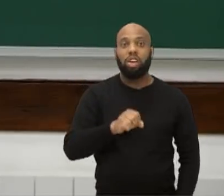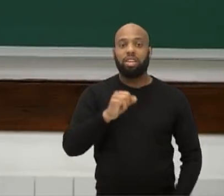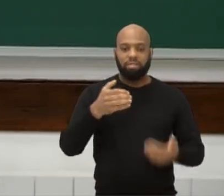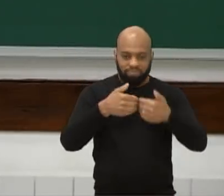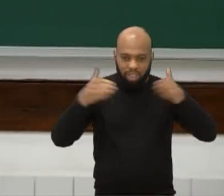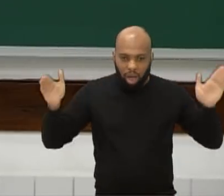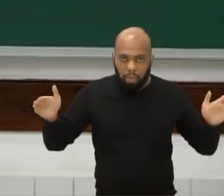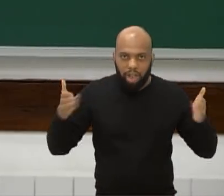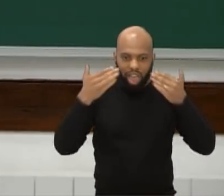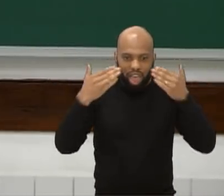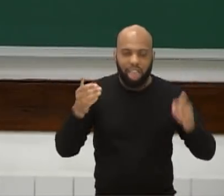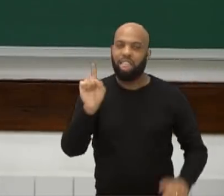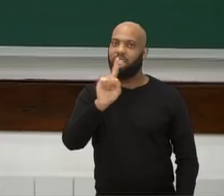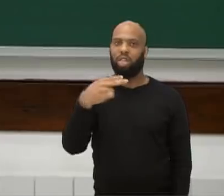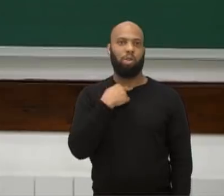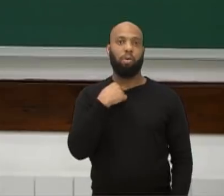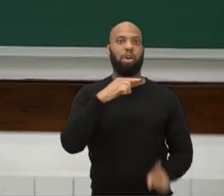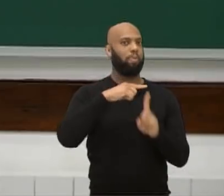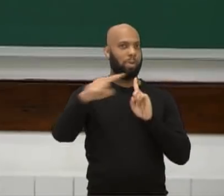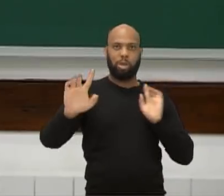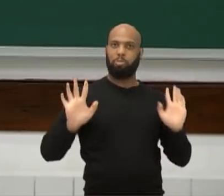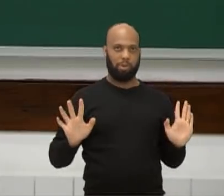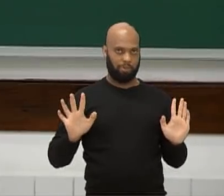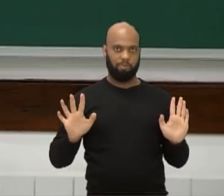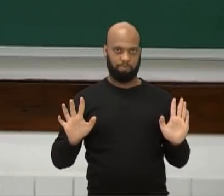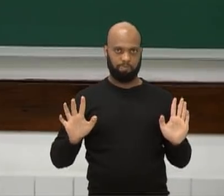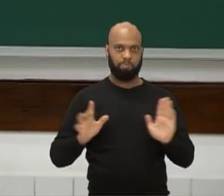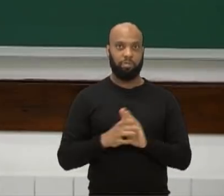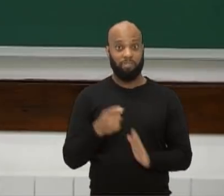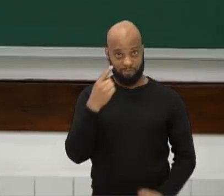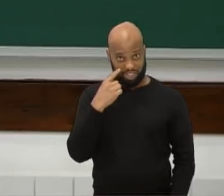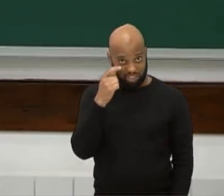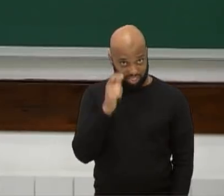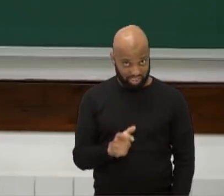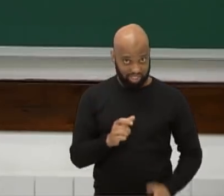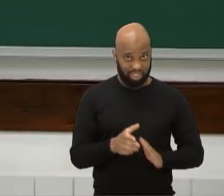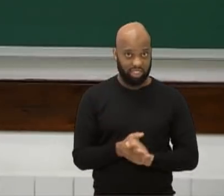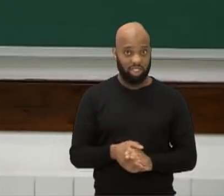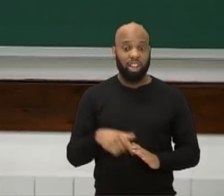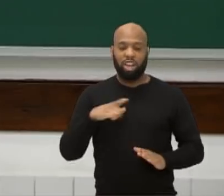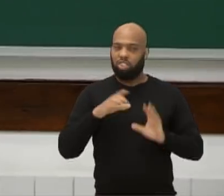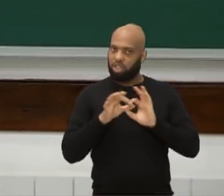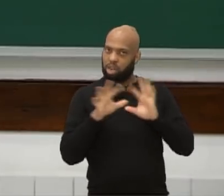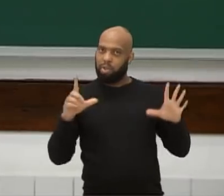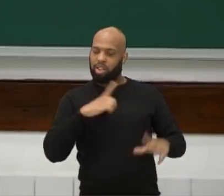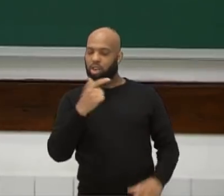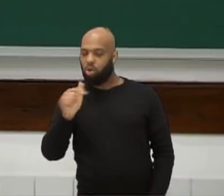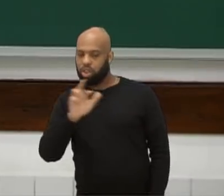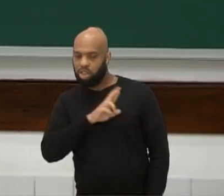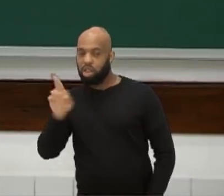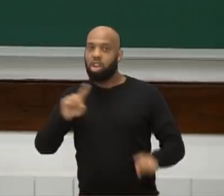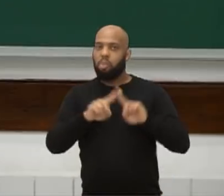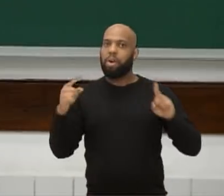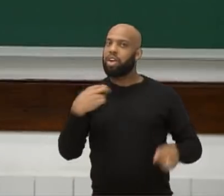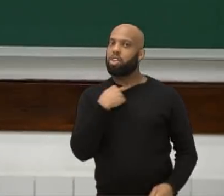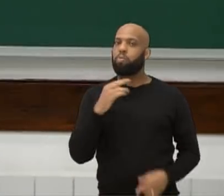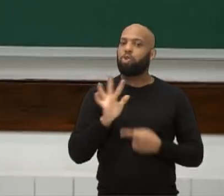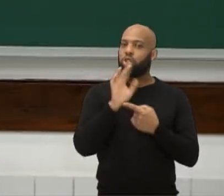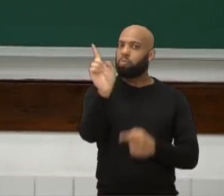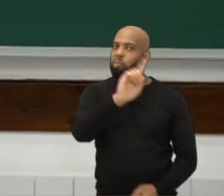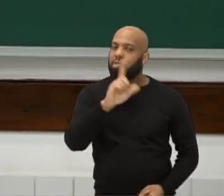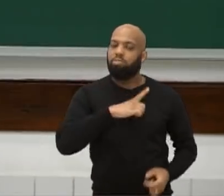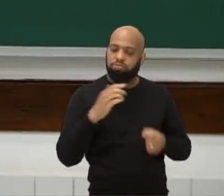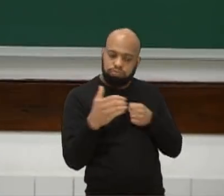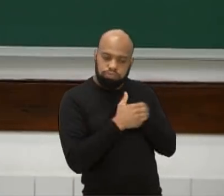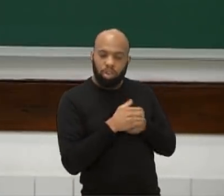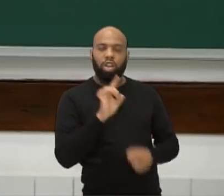ao público, isso seria proibido. Então, olha que interessante. Era permitido ter outras religiões, porém, somente de